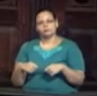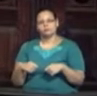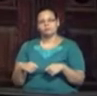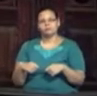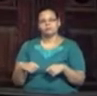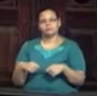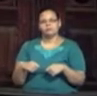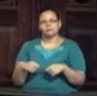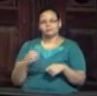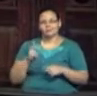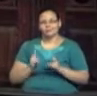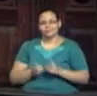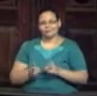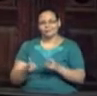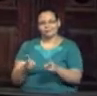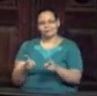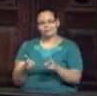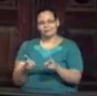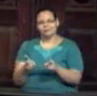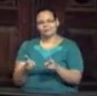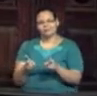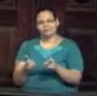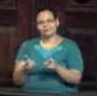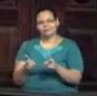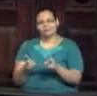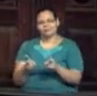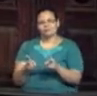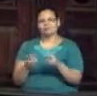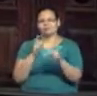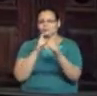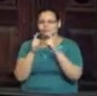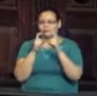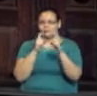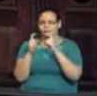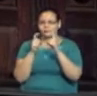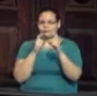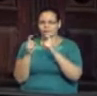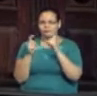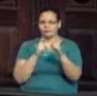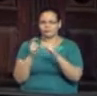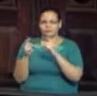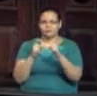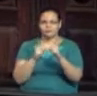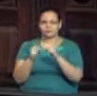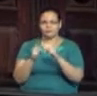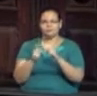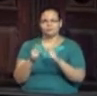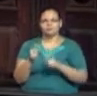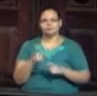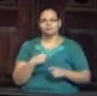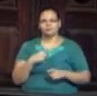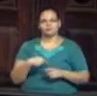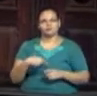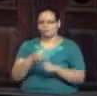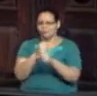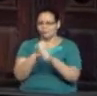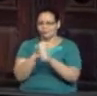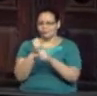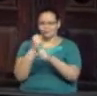Em continuidade a um debate travado num ano que não